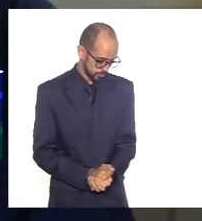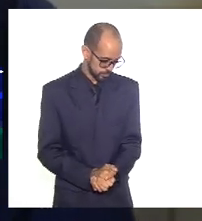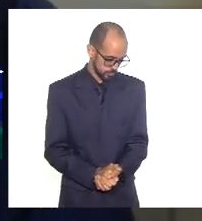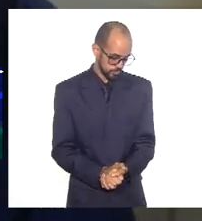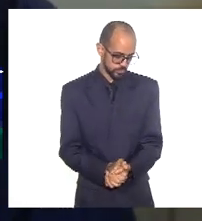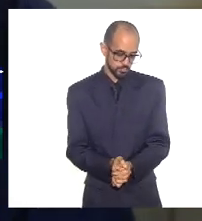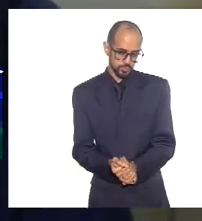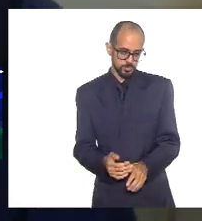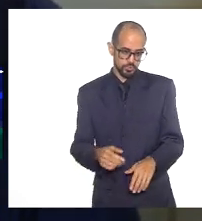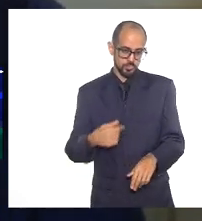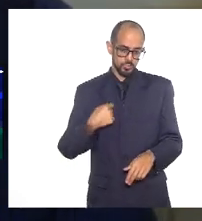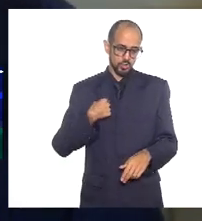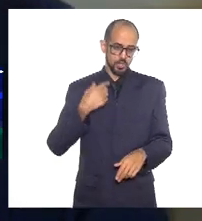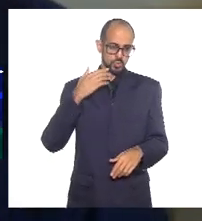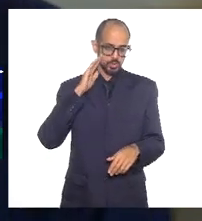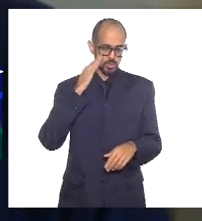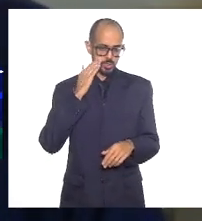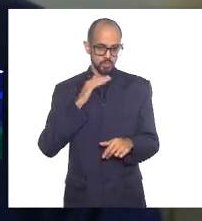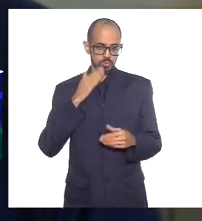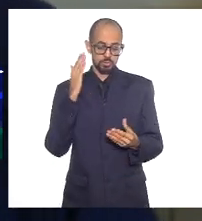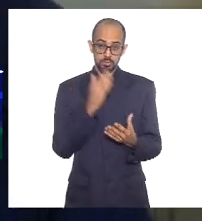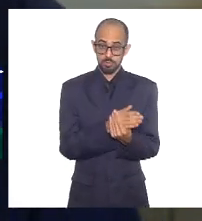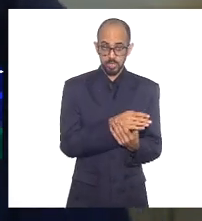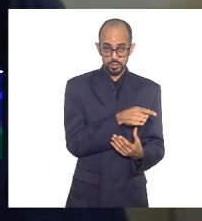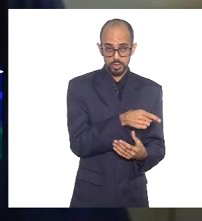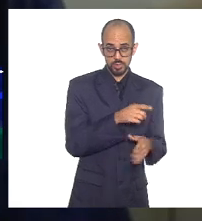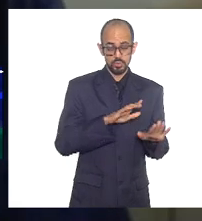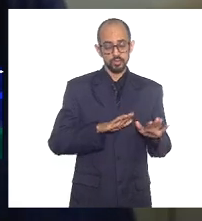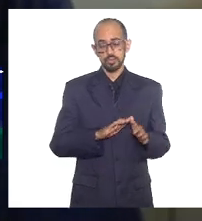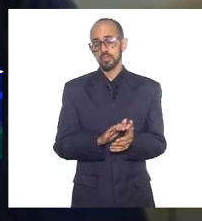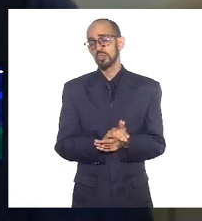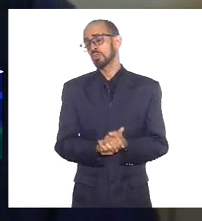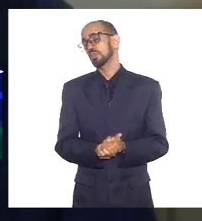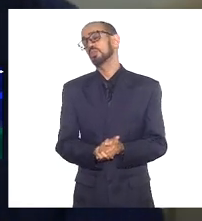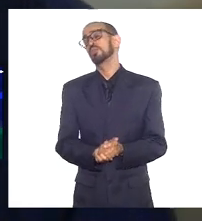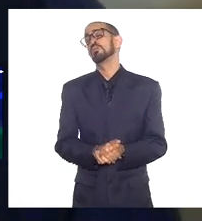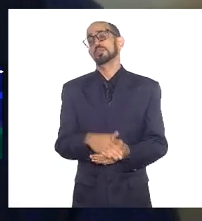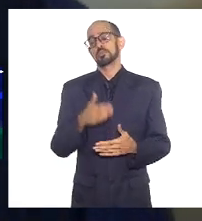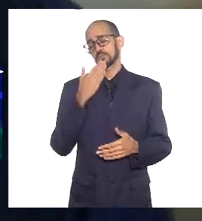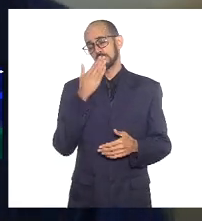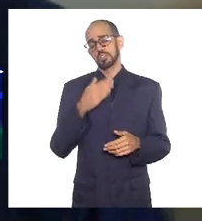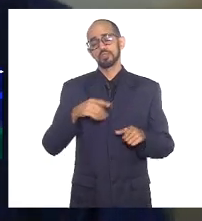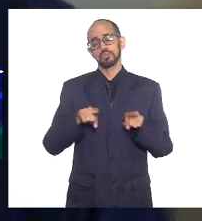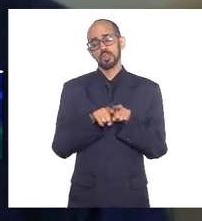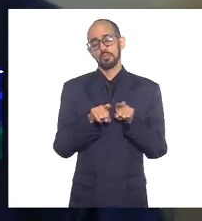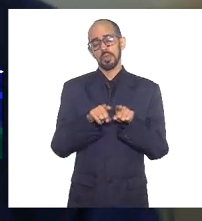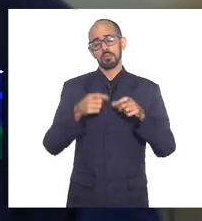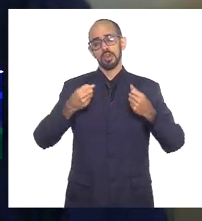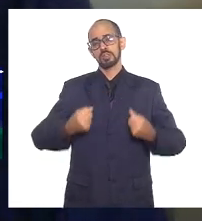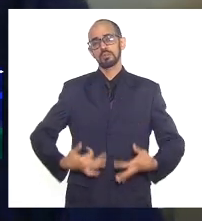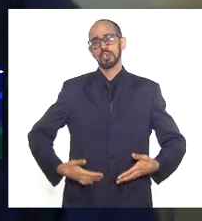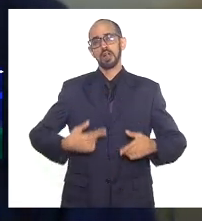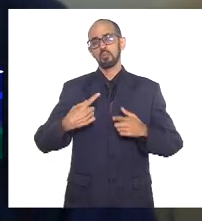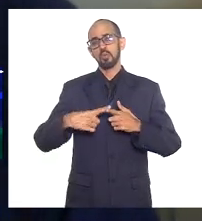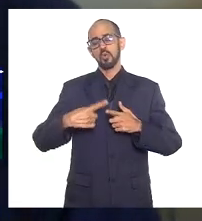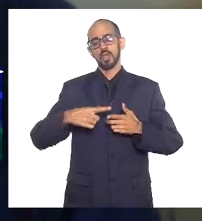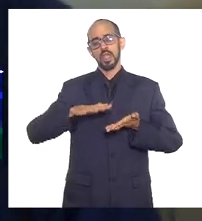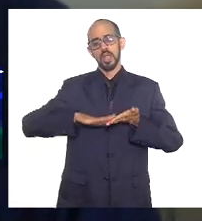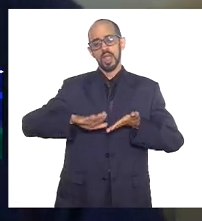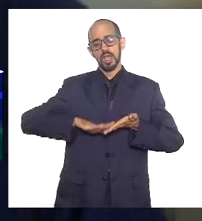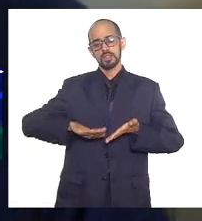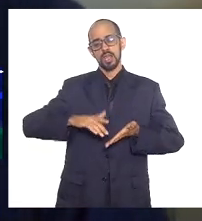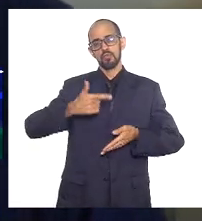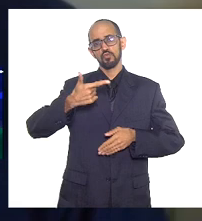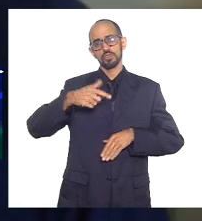processo pedimos também que nos explique por que gastar 25